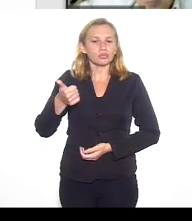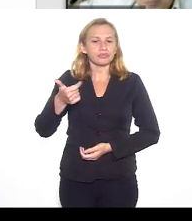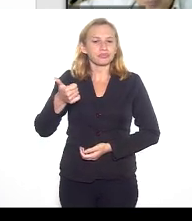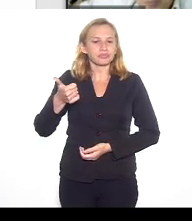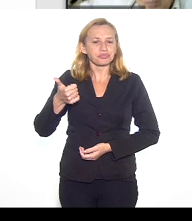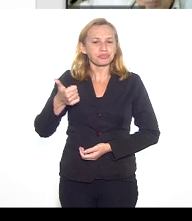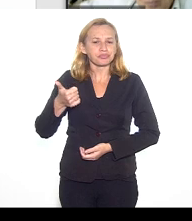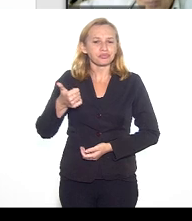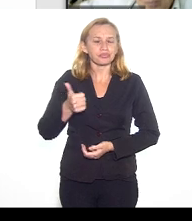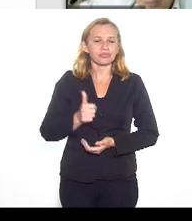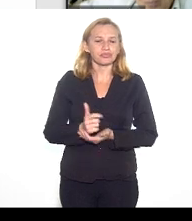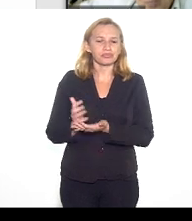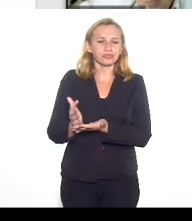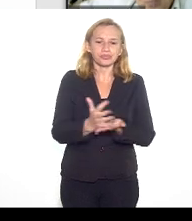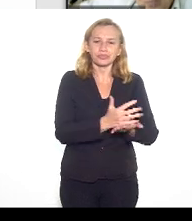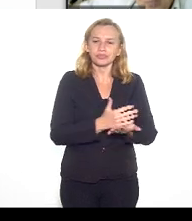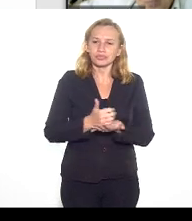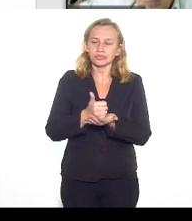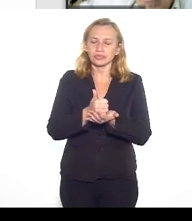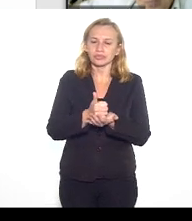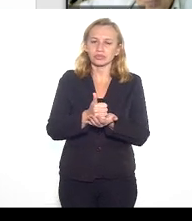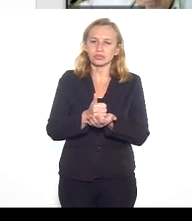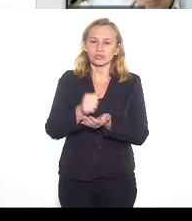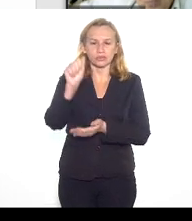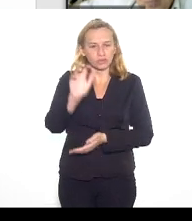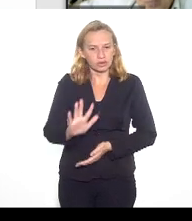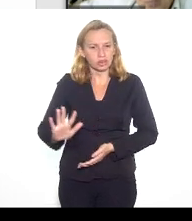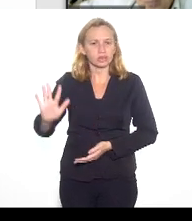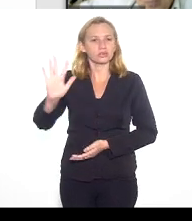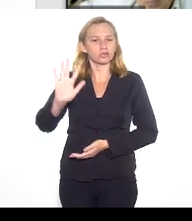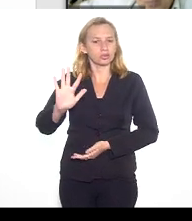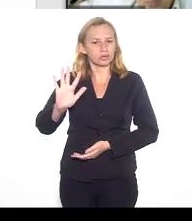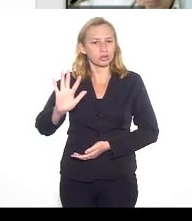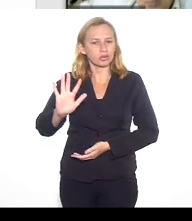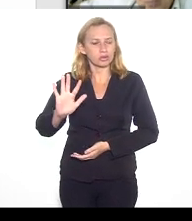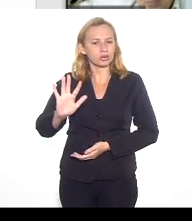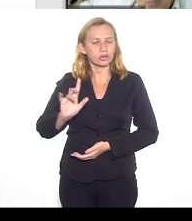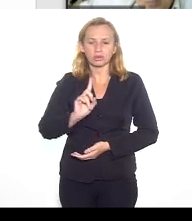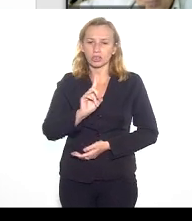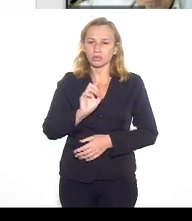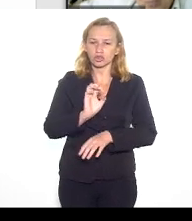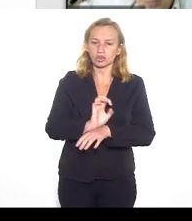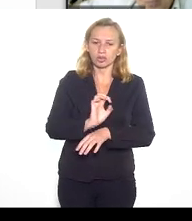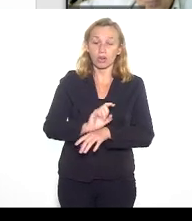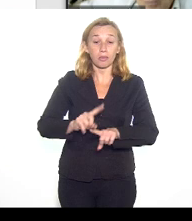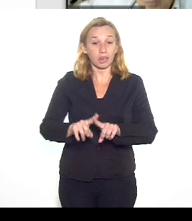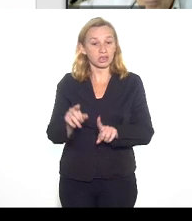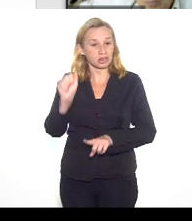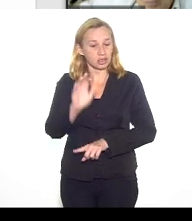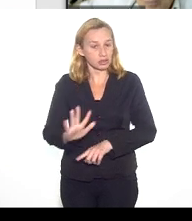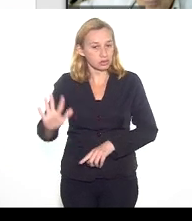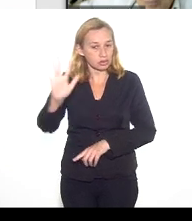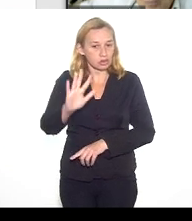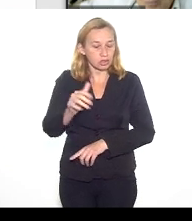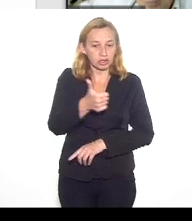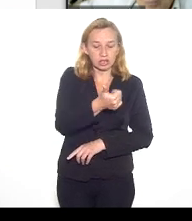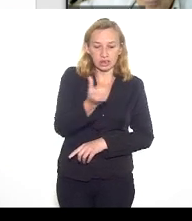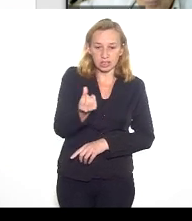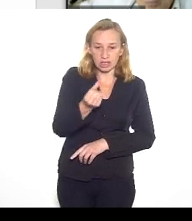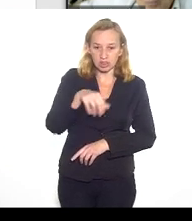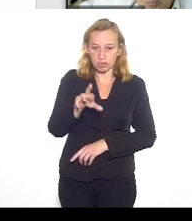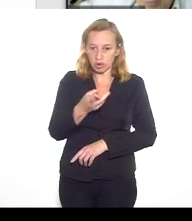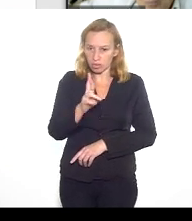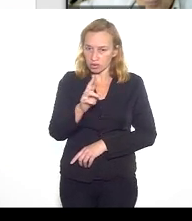uma arrecadação nacional, não é estadual, nacional, de 16 bilhões, é